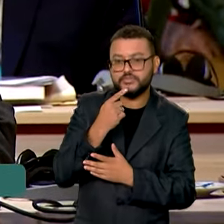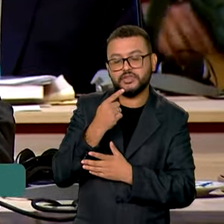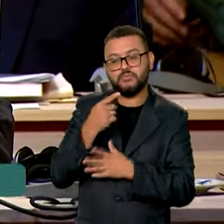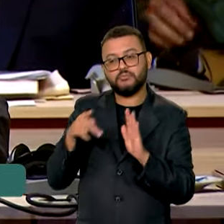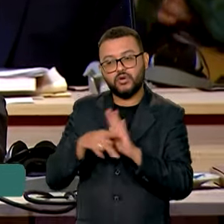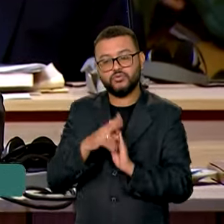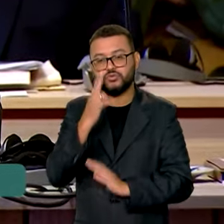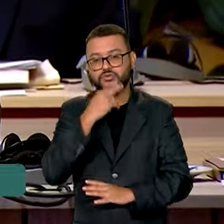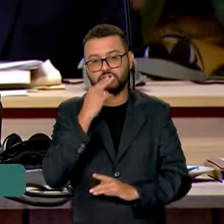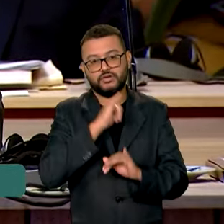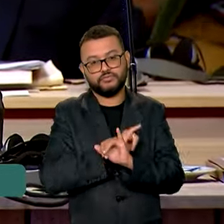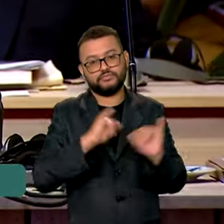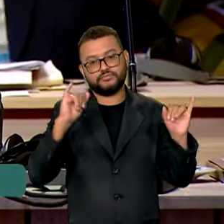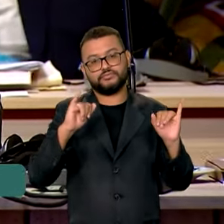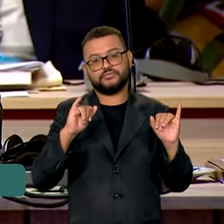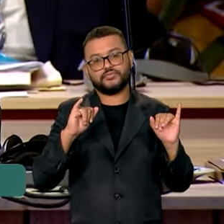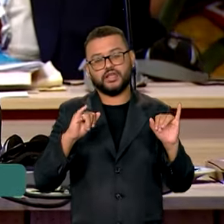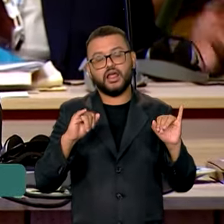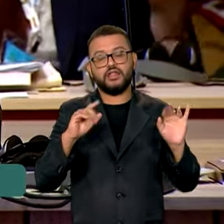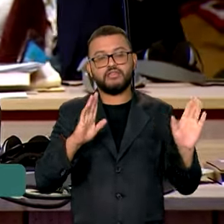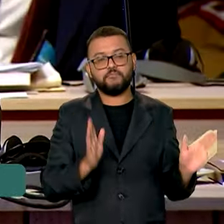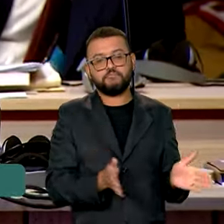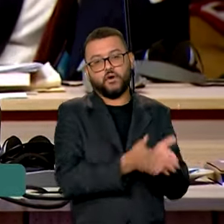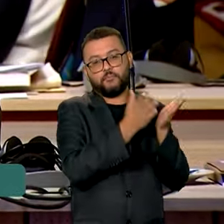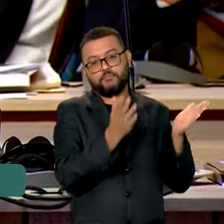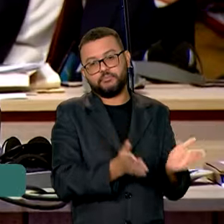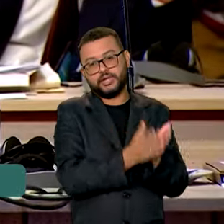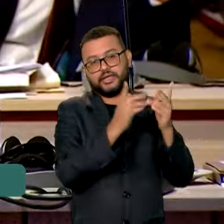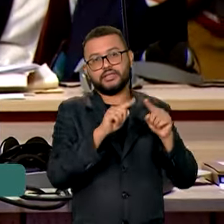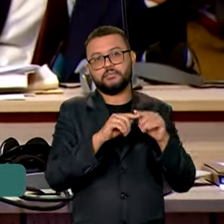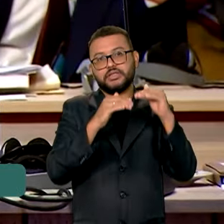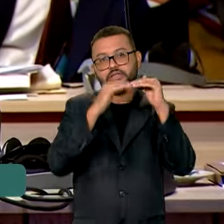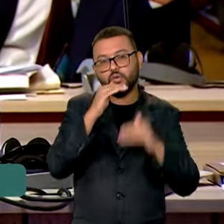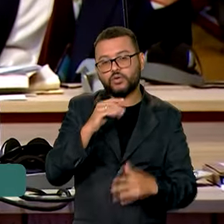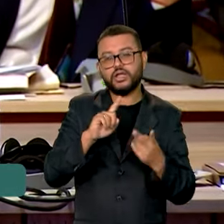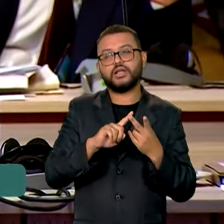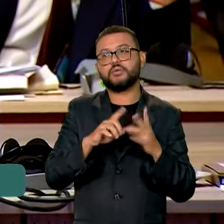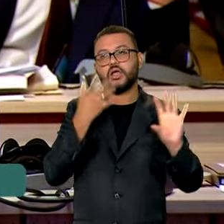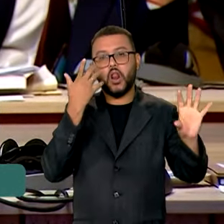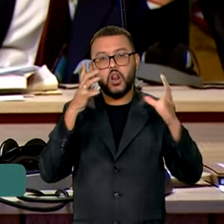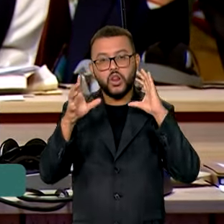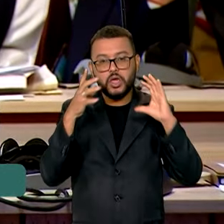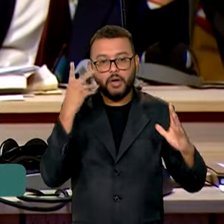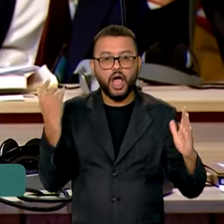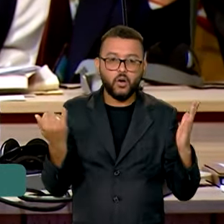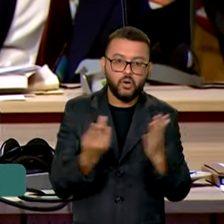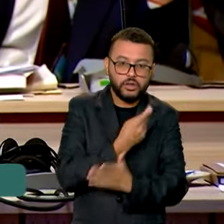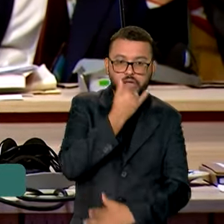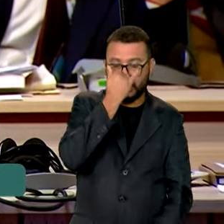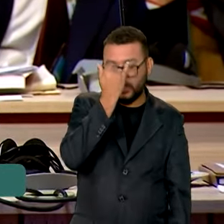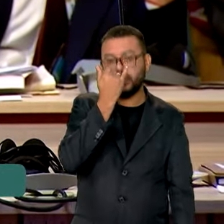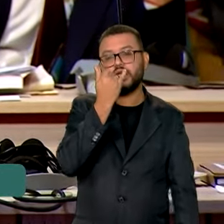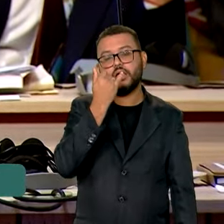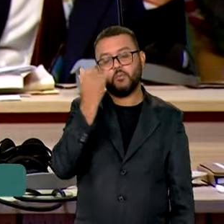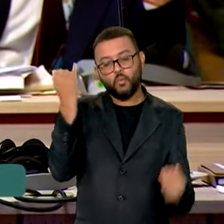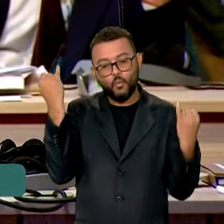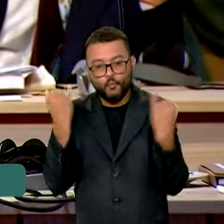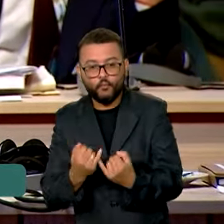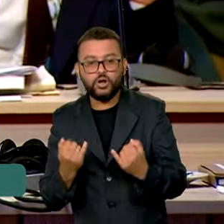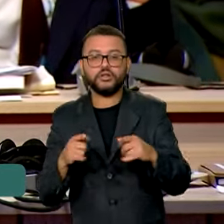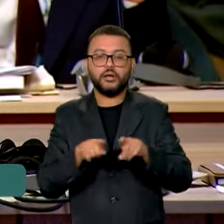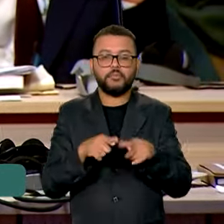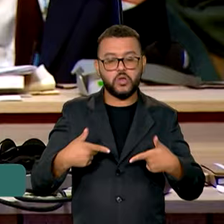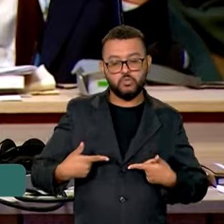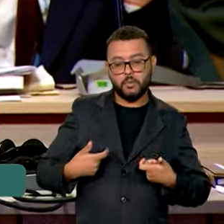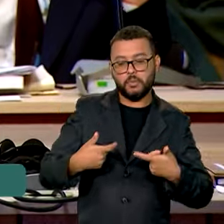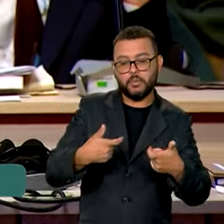é nutricional no mundo, é claro. Deriva da pobreza, das desigualdades, das mudanças climáticas, das crises econômicas, dos conflitos